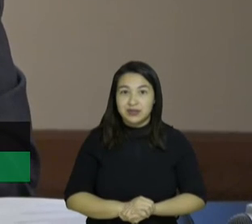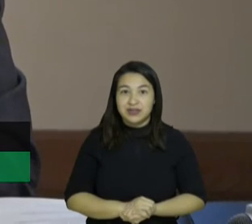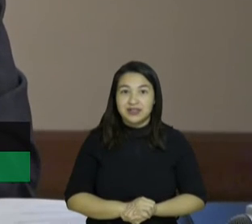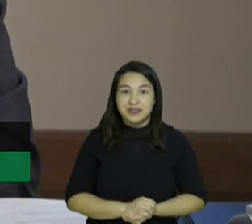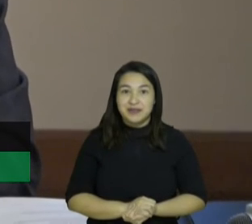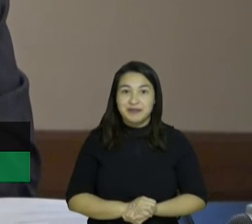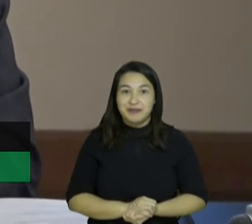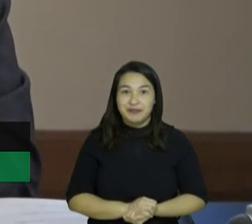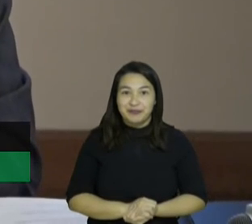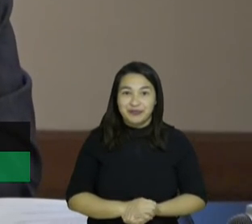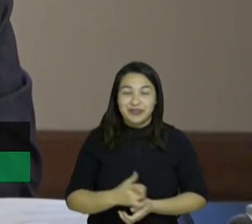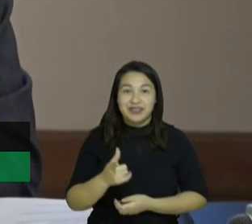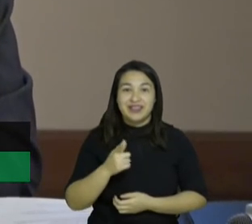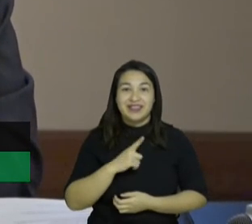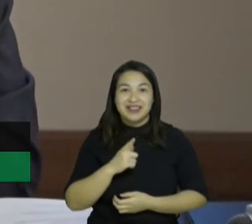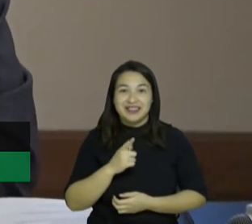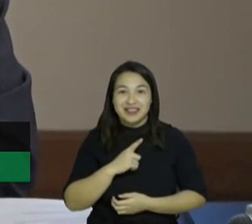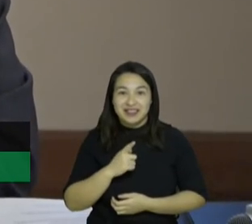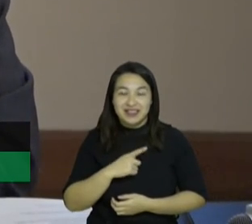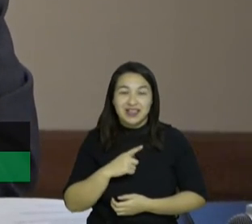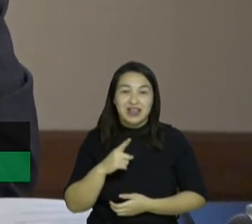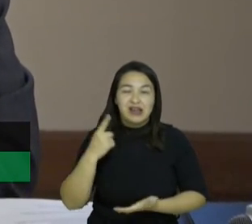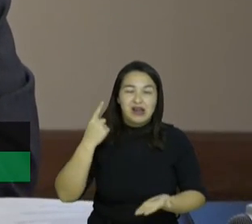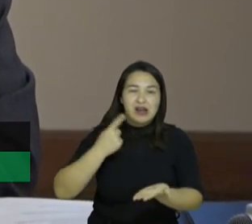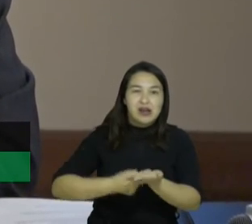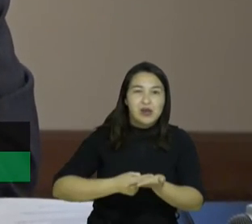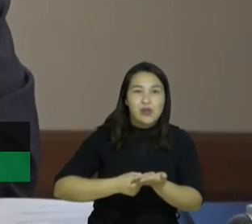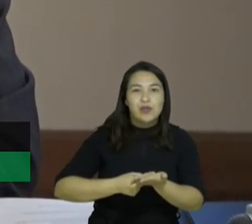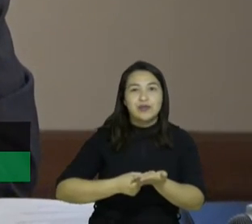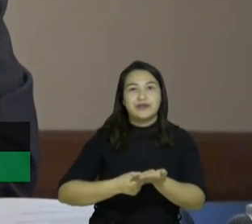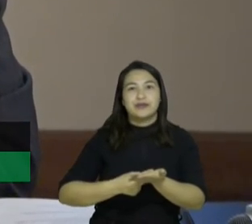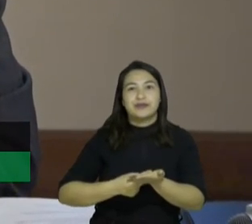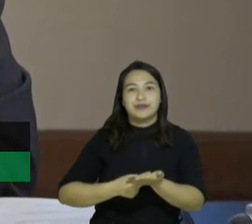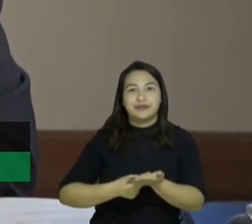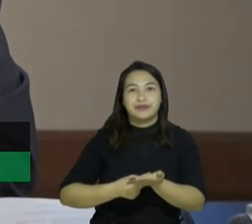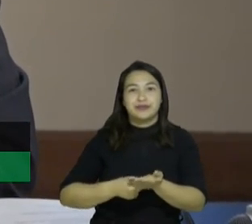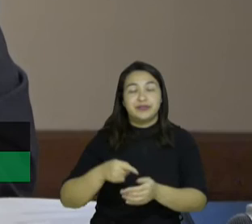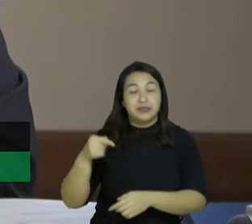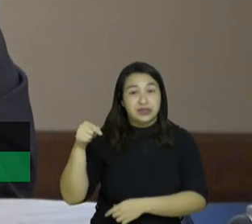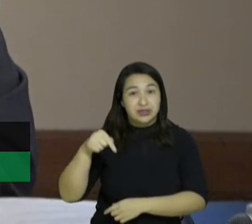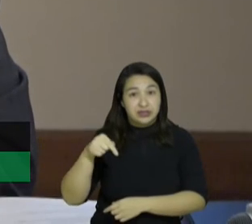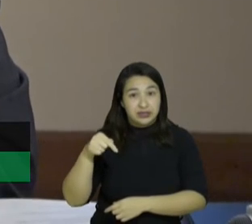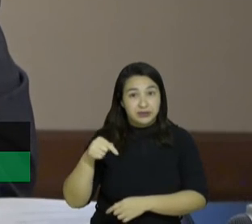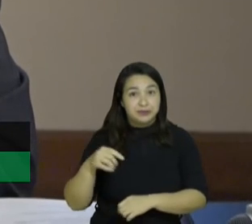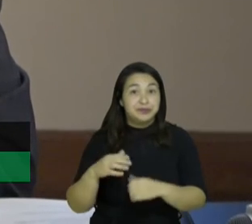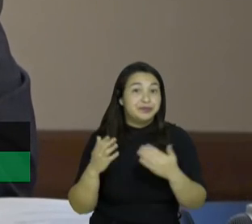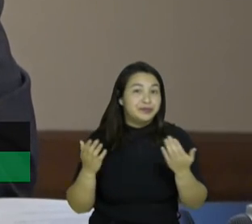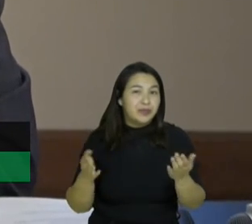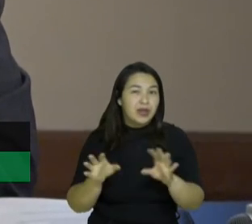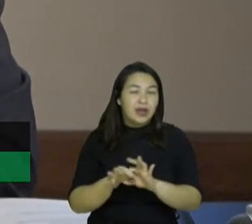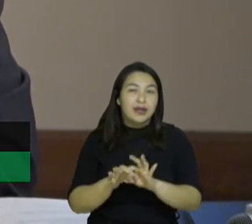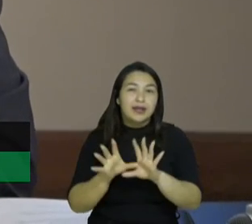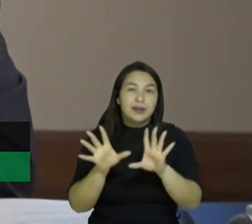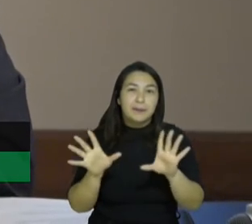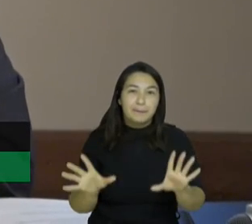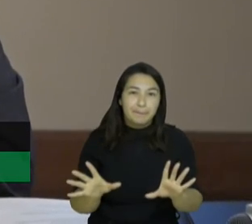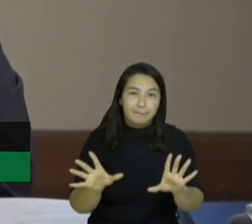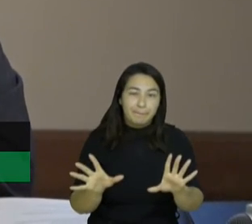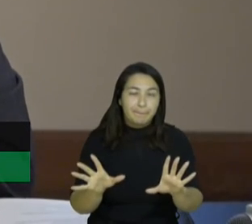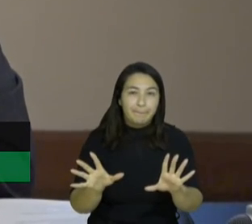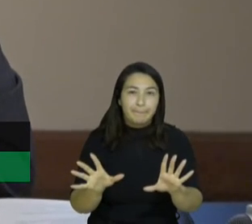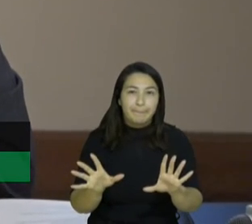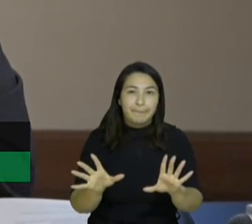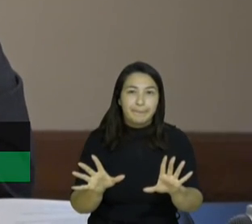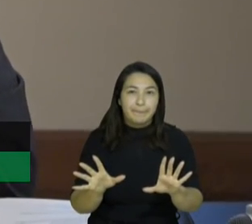não tão dependente desses acordos por ser um no nosso caso um mercado mais eh liberado em termos de